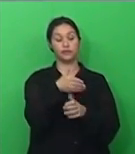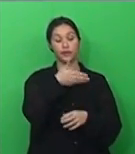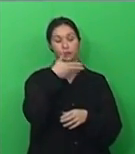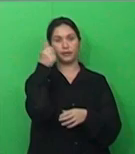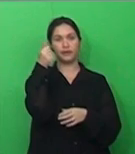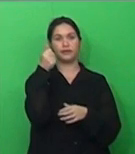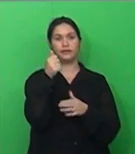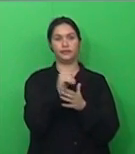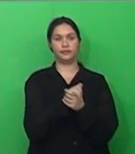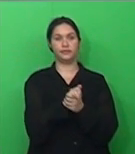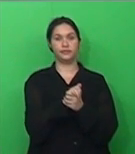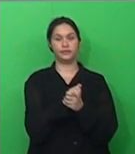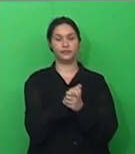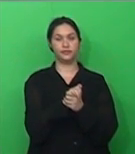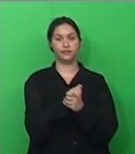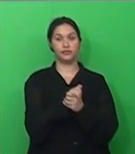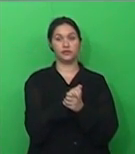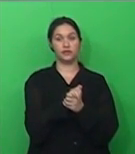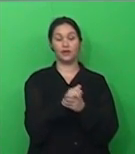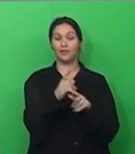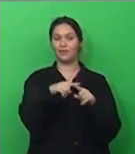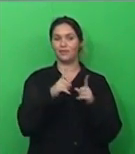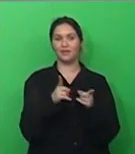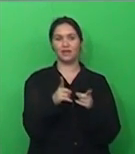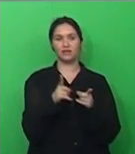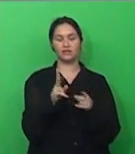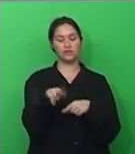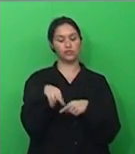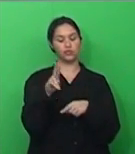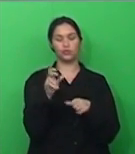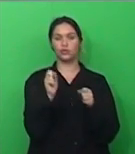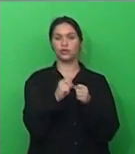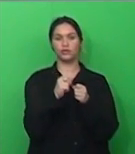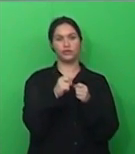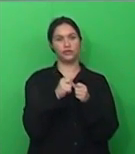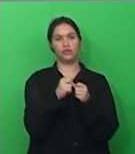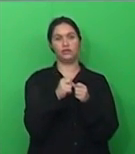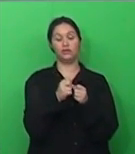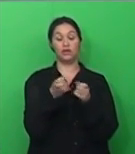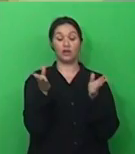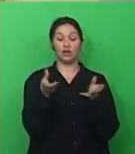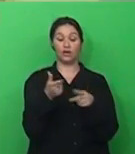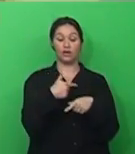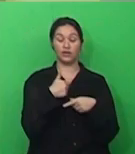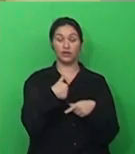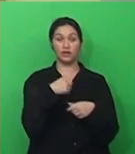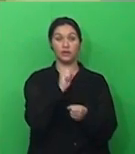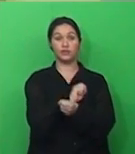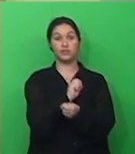do pessoal de lá, e até hoje não foi feito nada. Mas agora eu espero que realmente esse cronograma